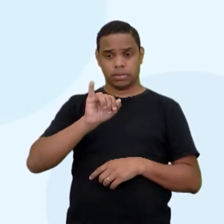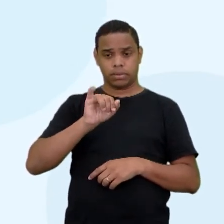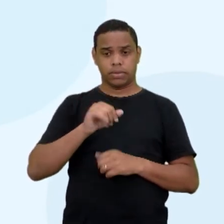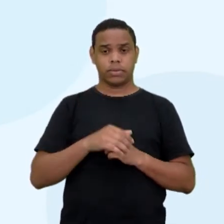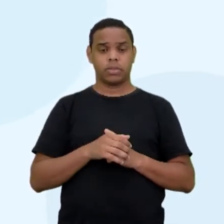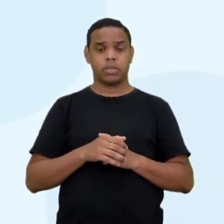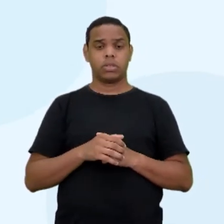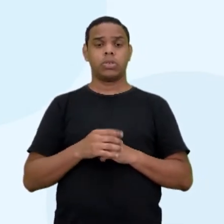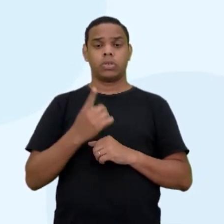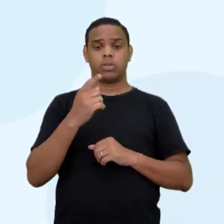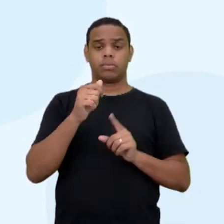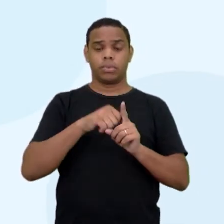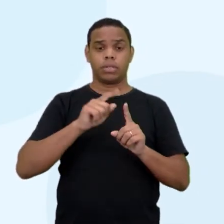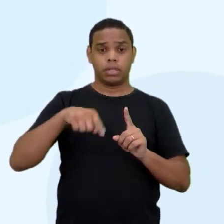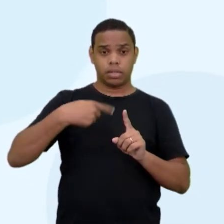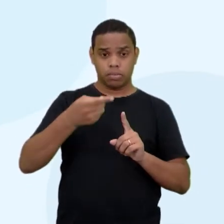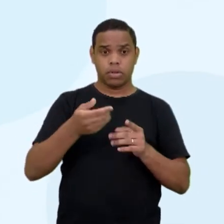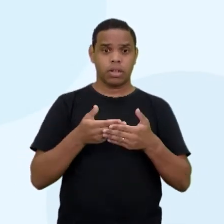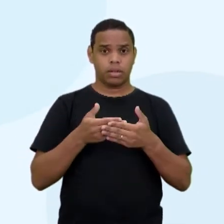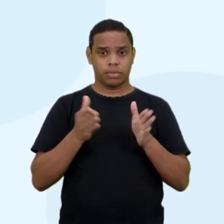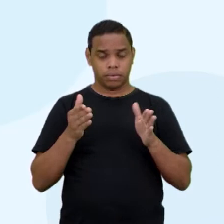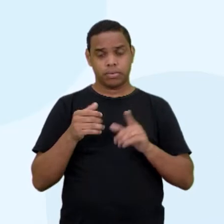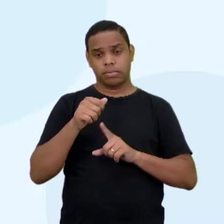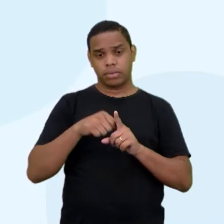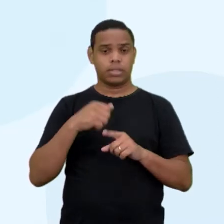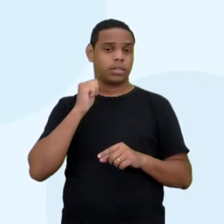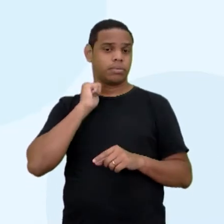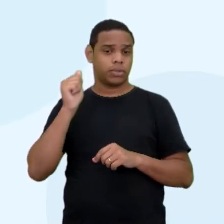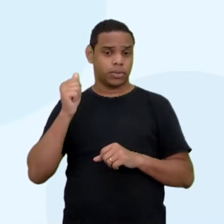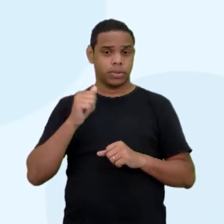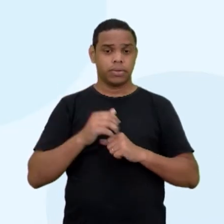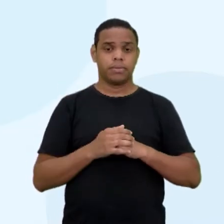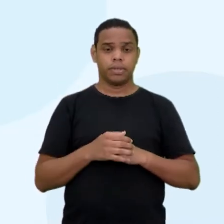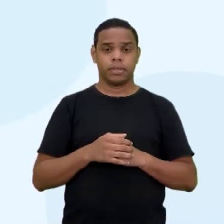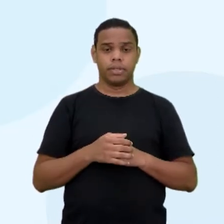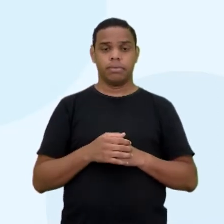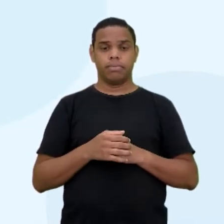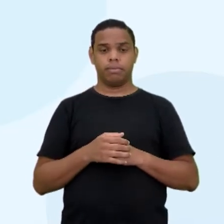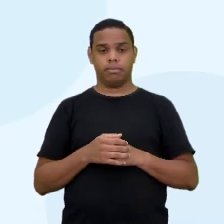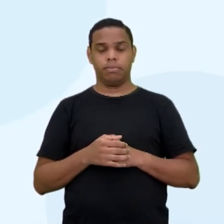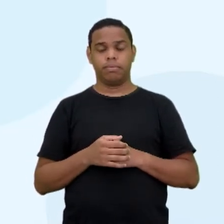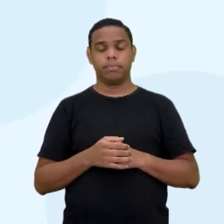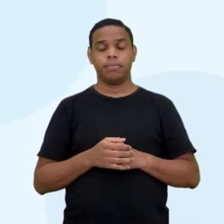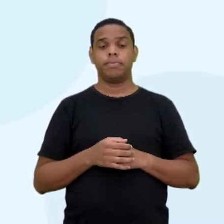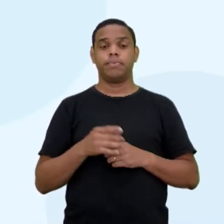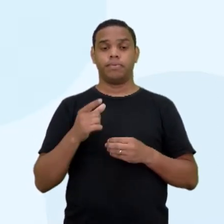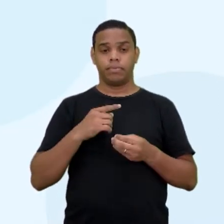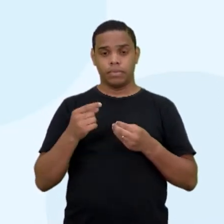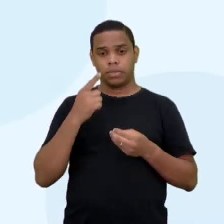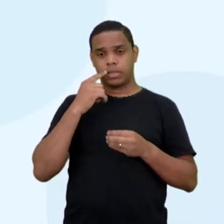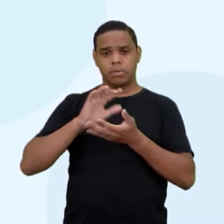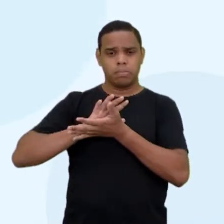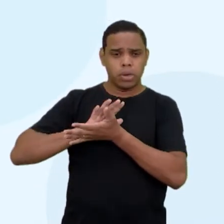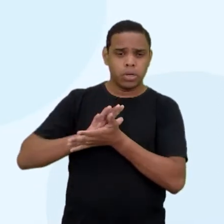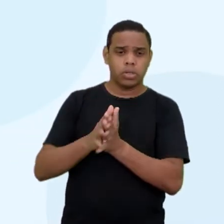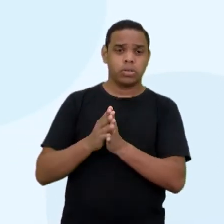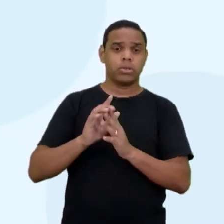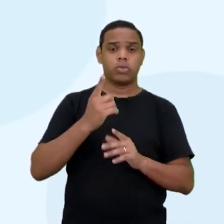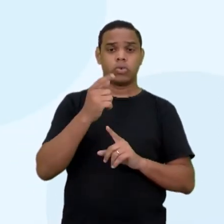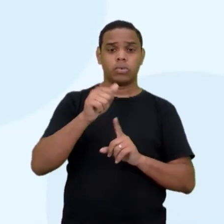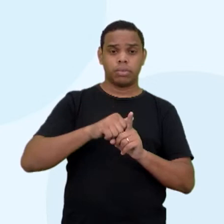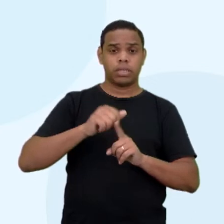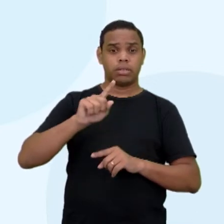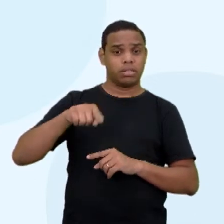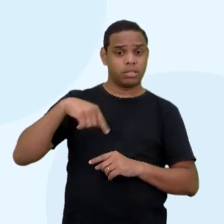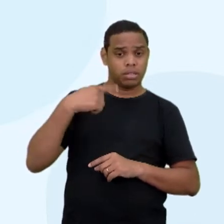um mês depois, né, um mês de abril aí, né, que aí teve lá, né, uma grande destruição. Então só depois de um